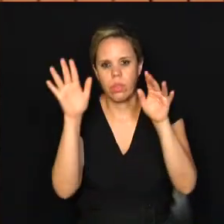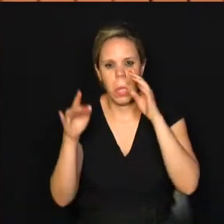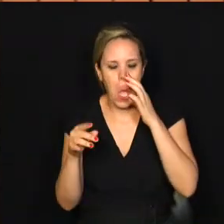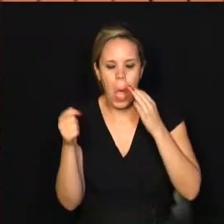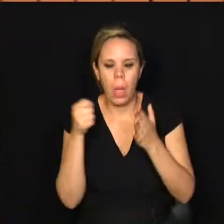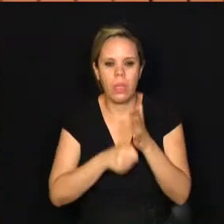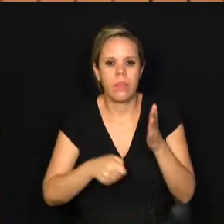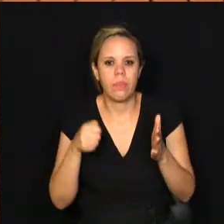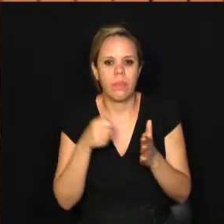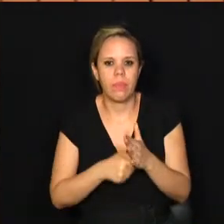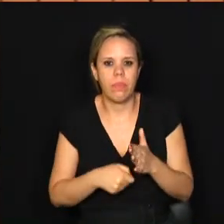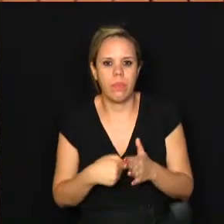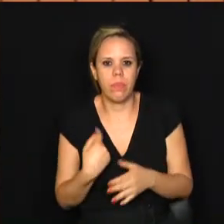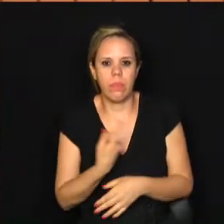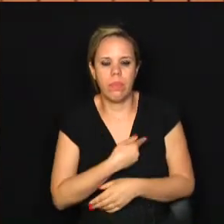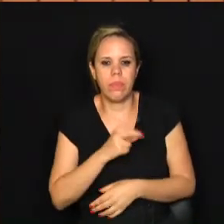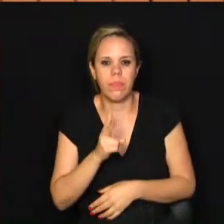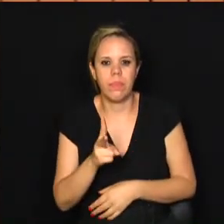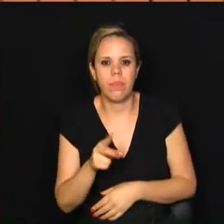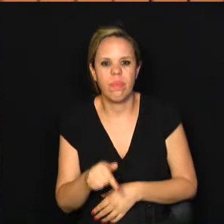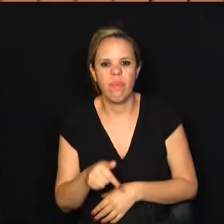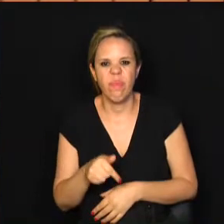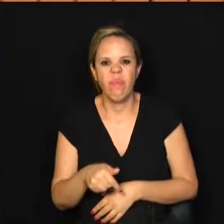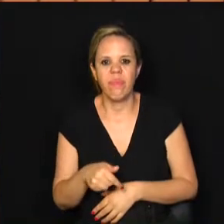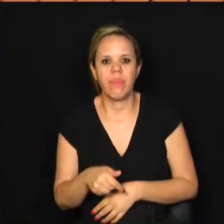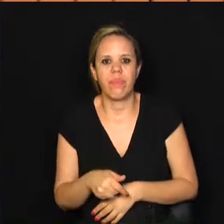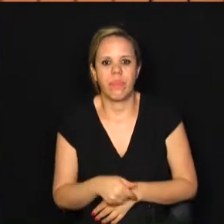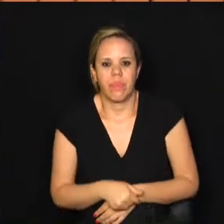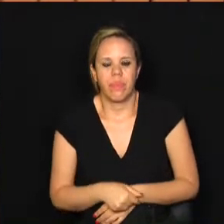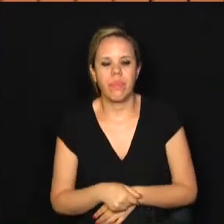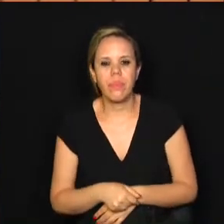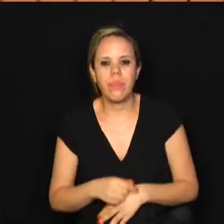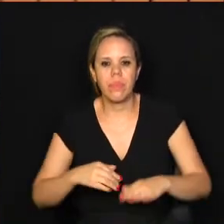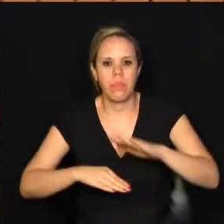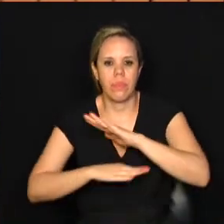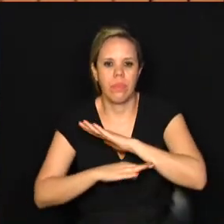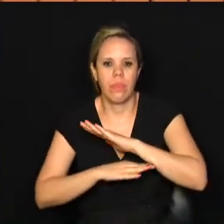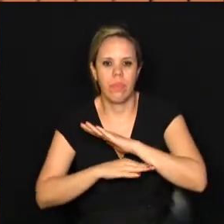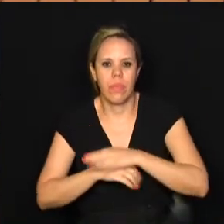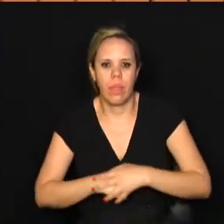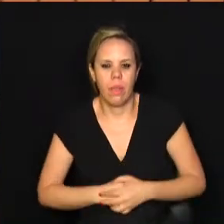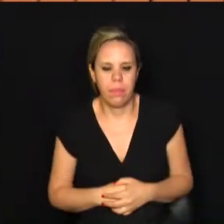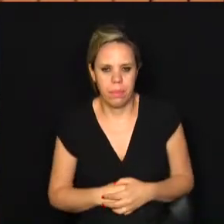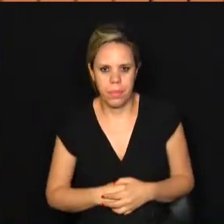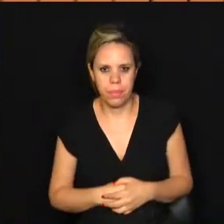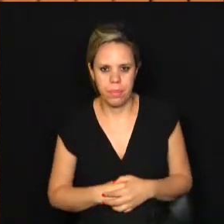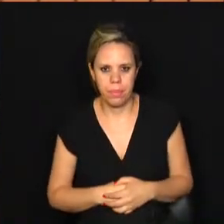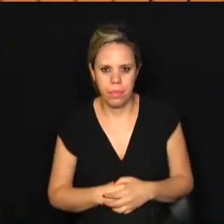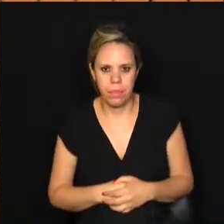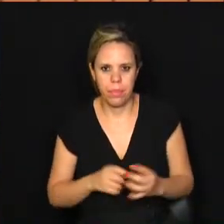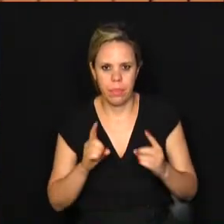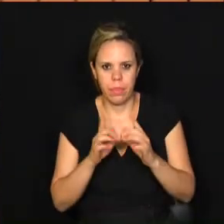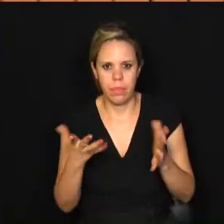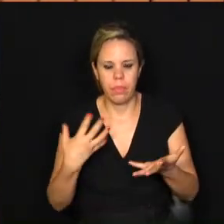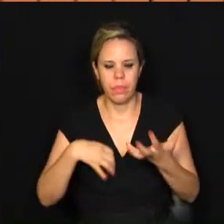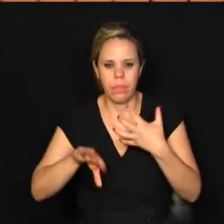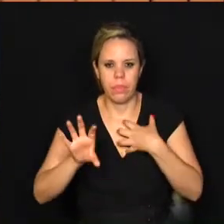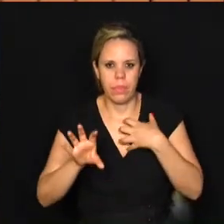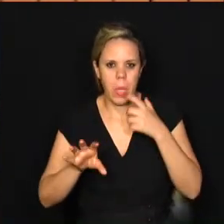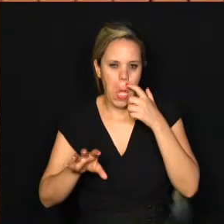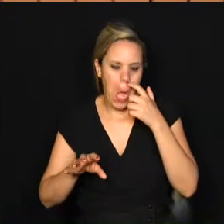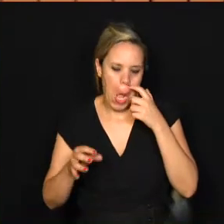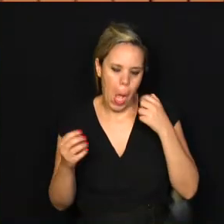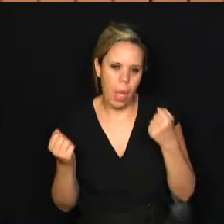luta. Nós vamos continuar aqui na nossa trincheira de luta, na Câmara Municipal, prestando solidariedade e